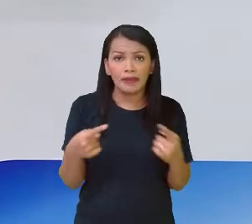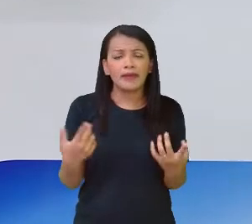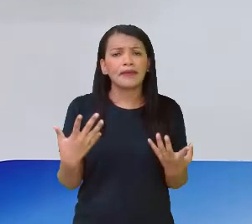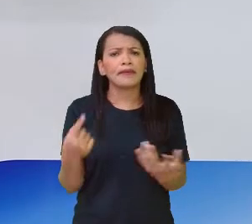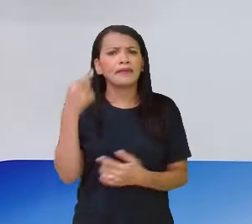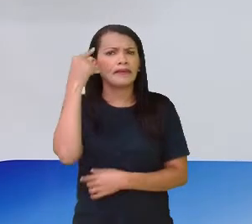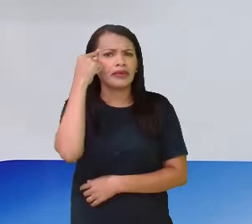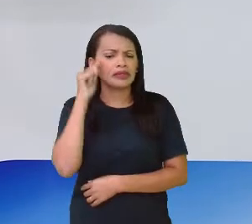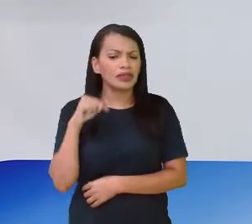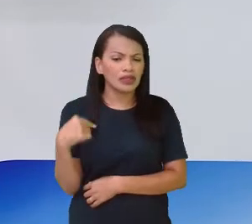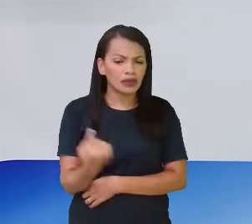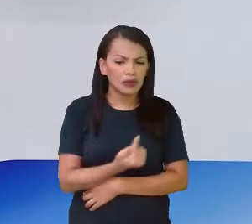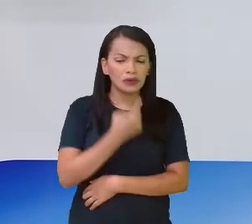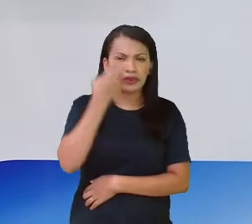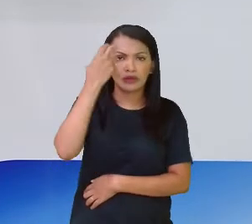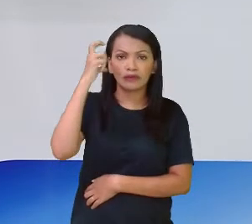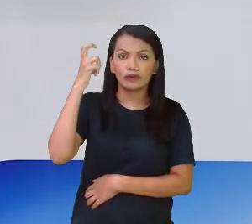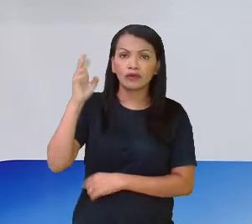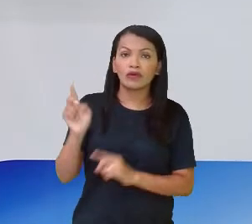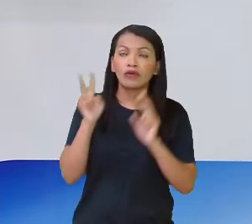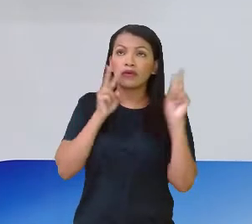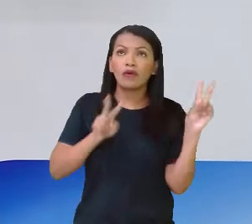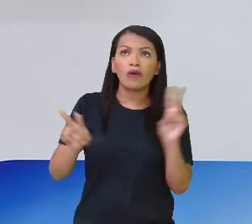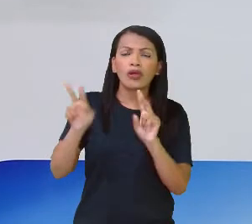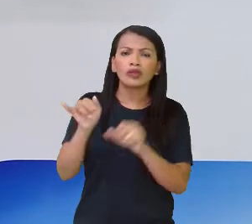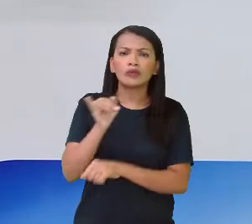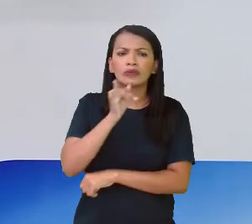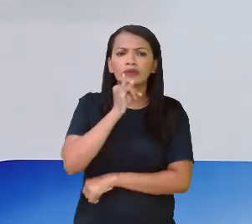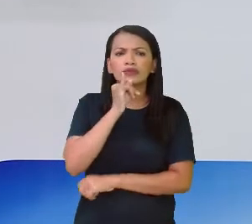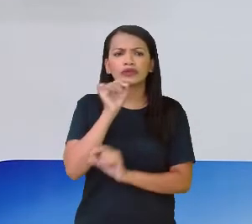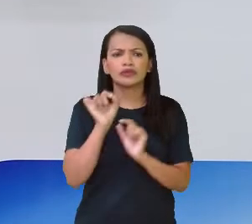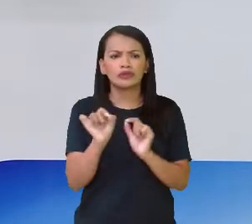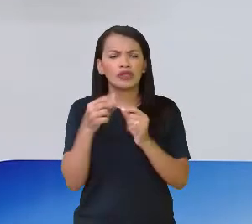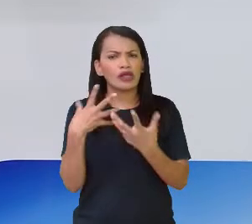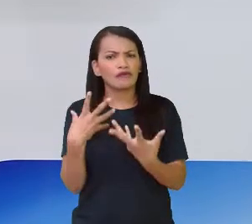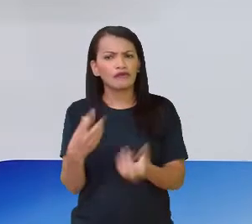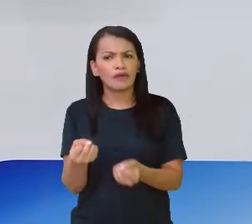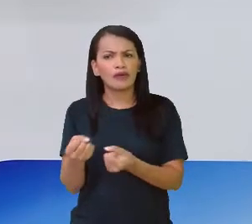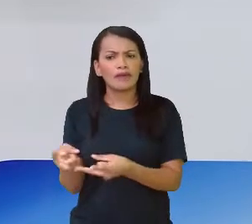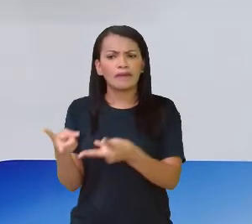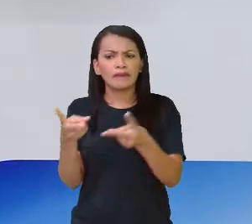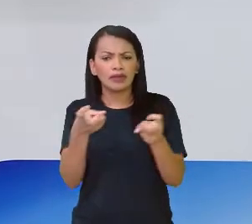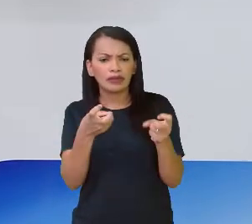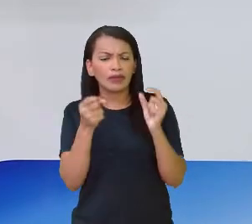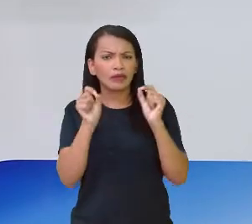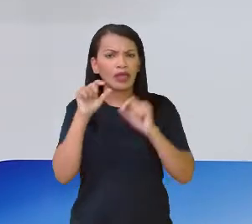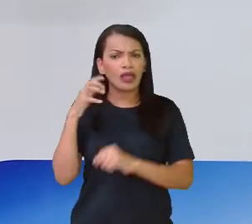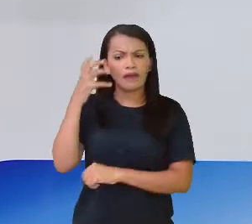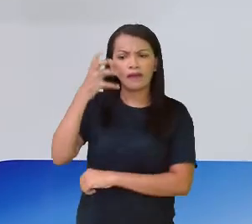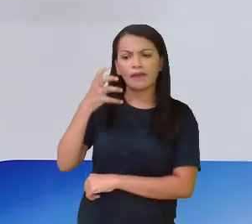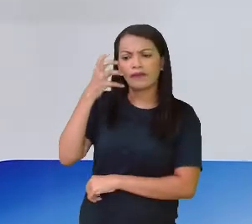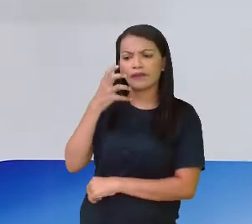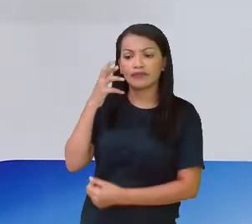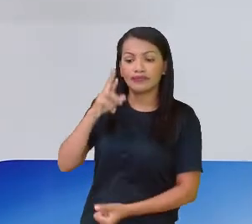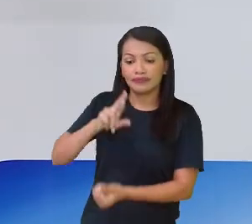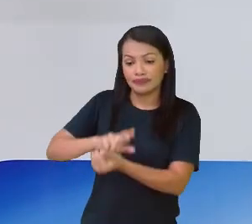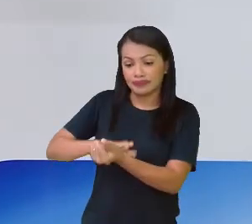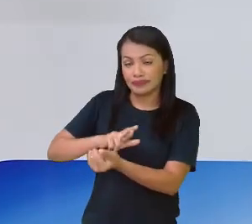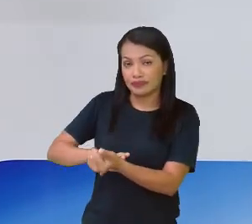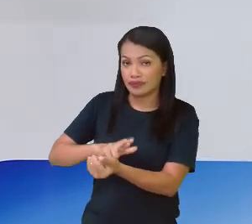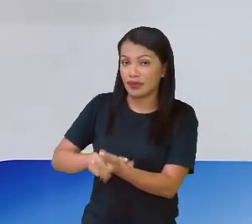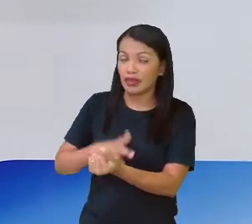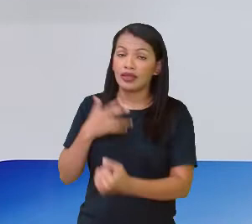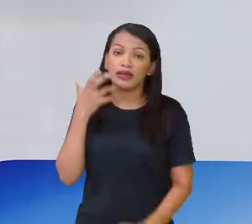pensa na nossa cultura como um todo, quando nós olhamos, por exemplo, vamos observar algumas músicas, alguns ritmos